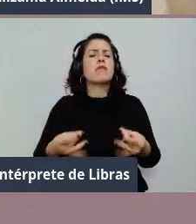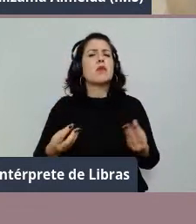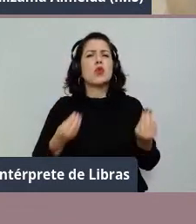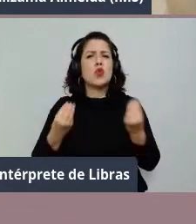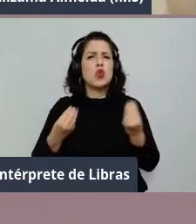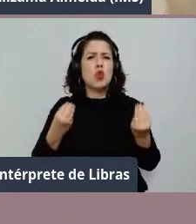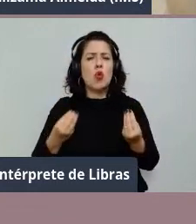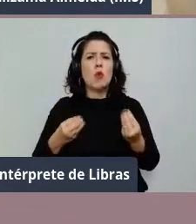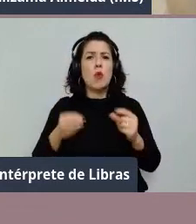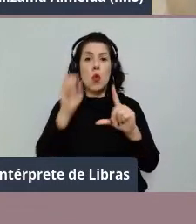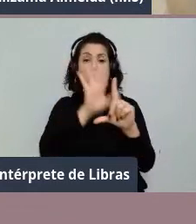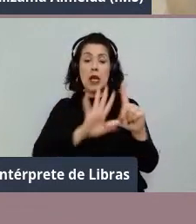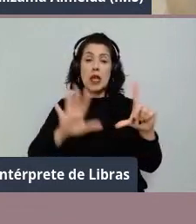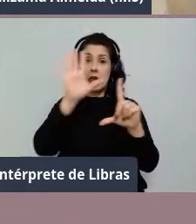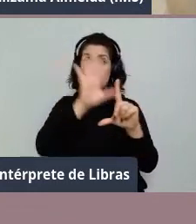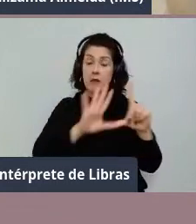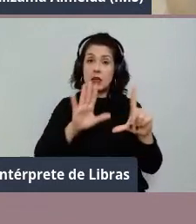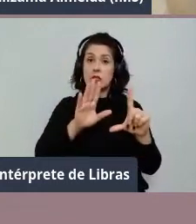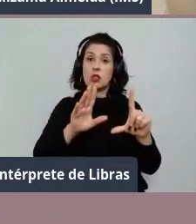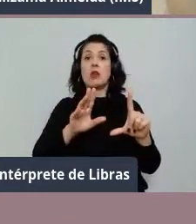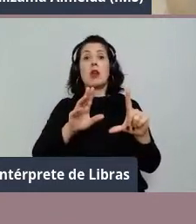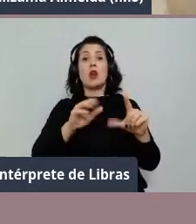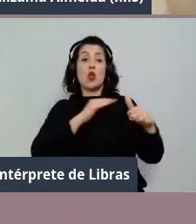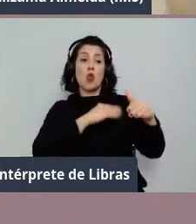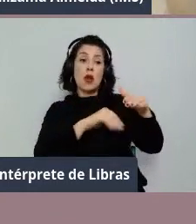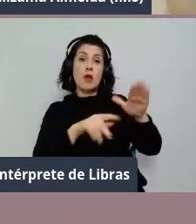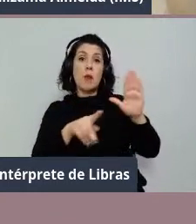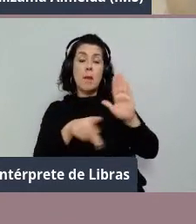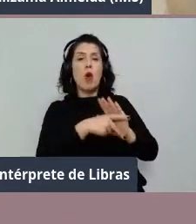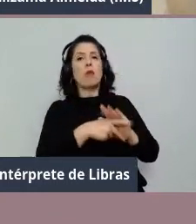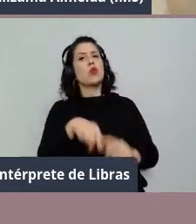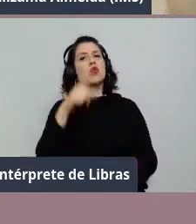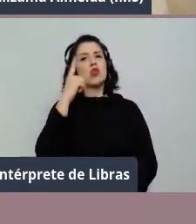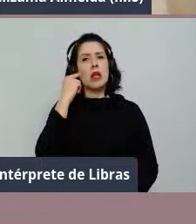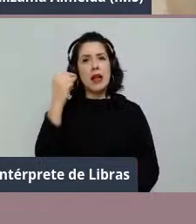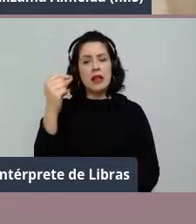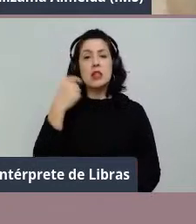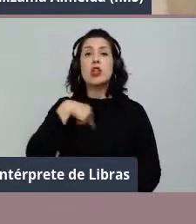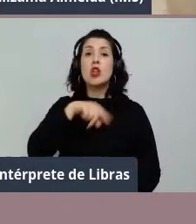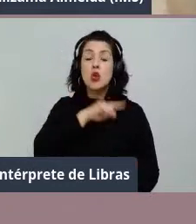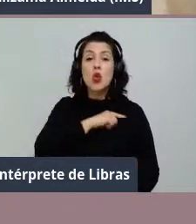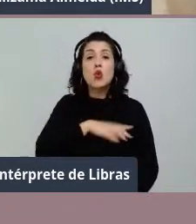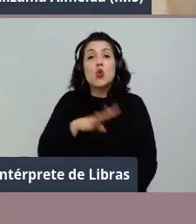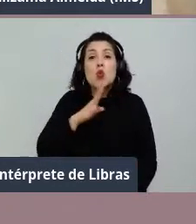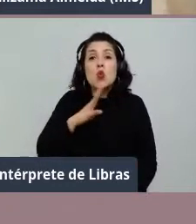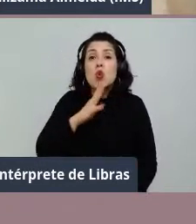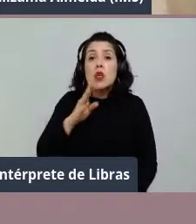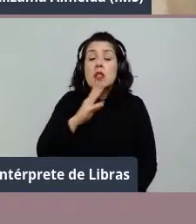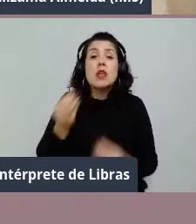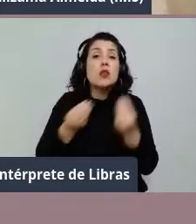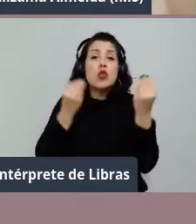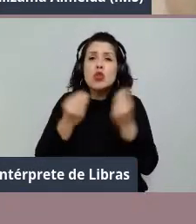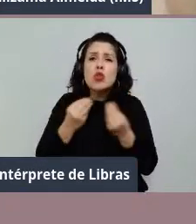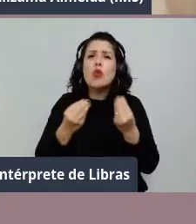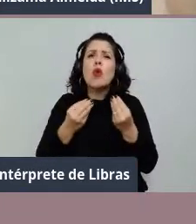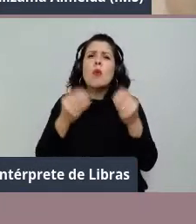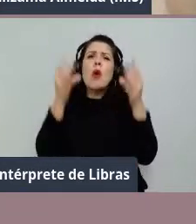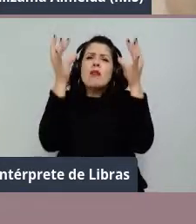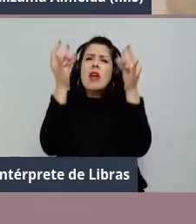com imagens do arquivo de Clarice, e a gente vai conhecer bem melhor as particularidades desses papéis,